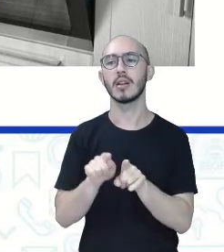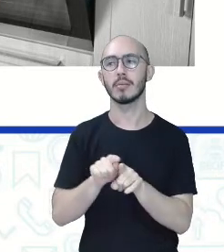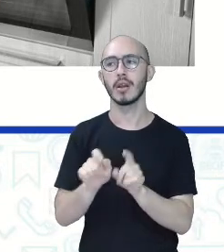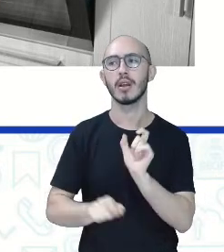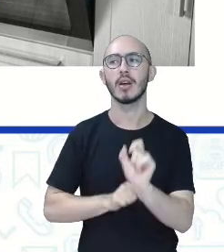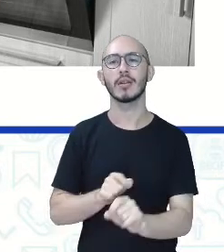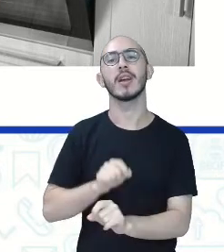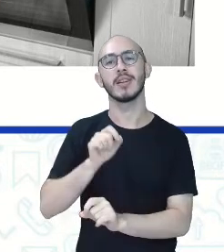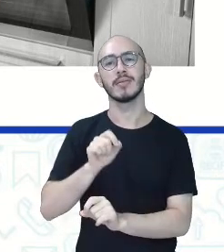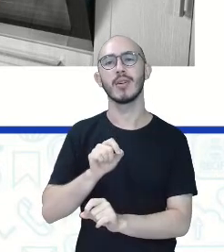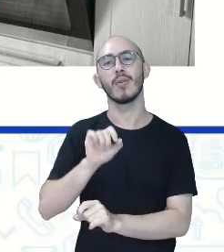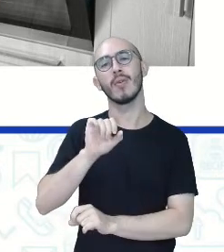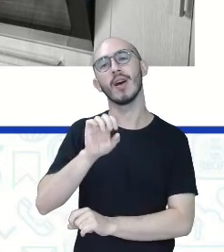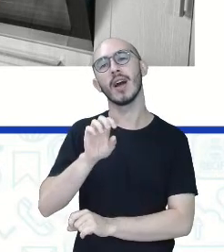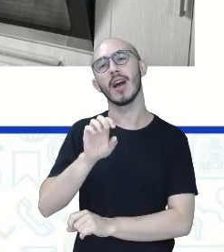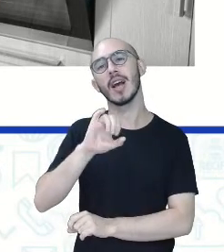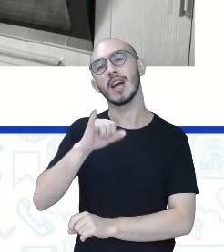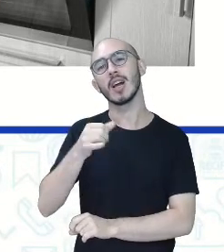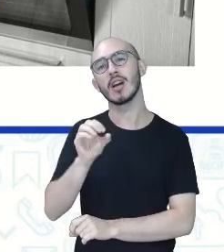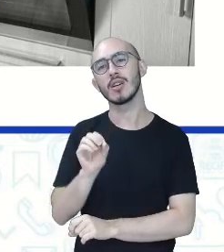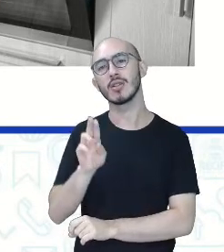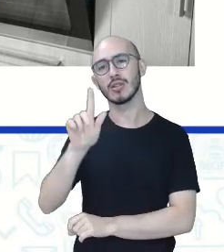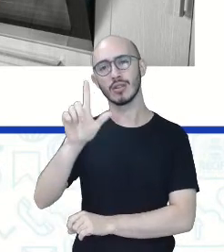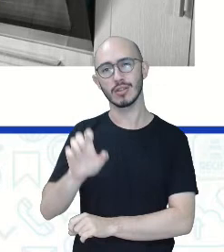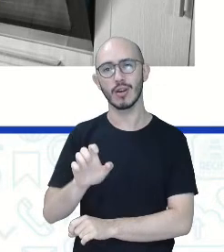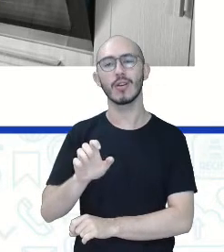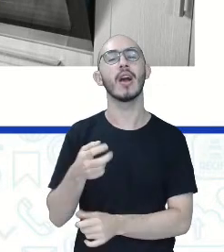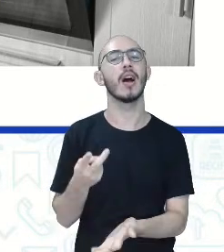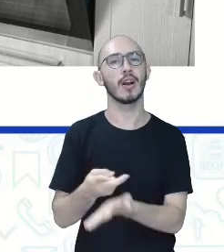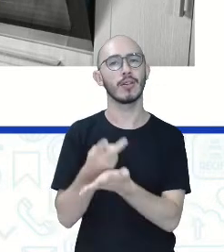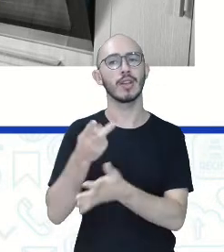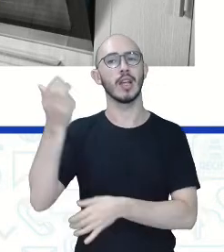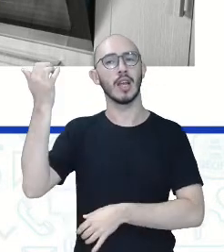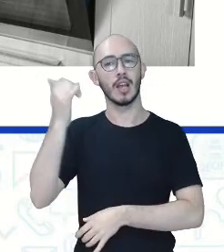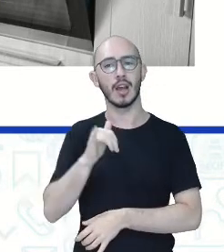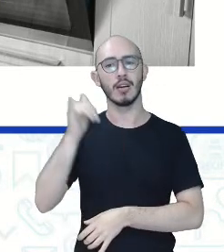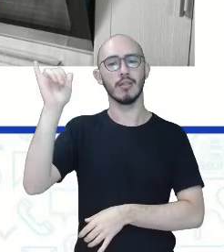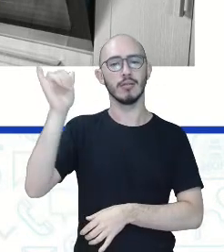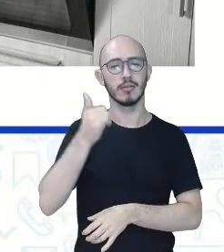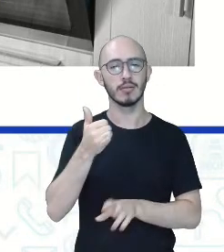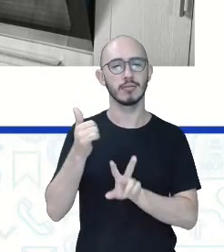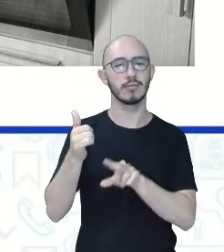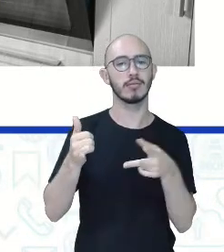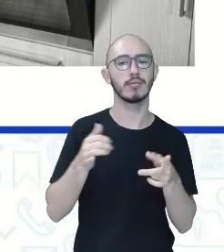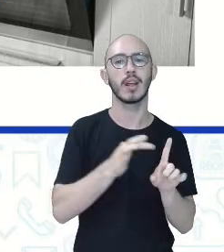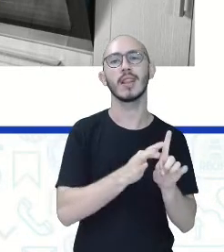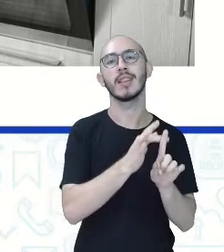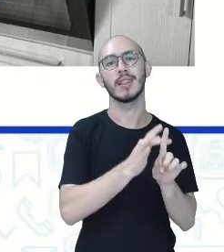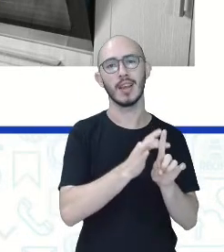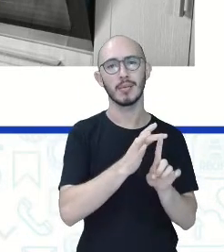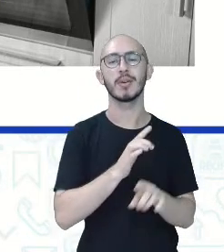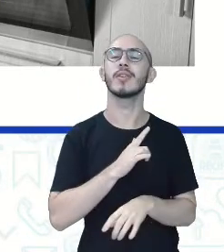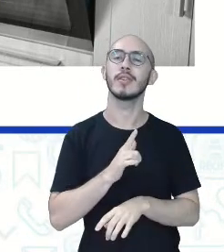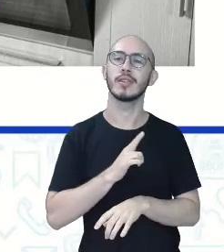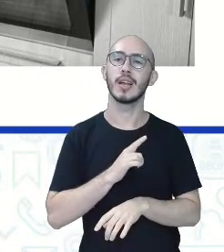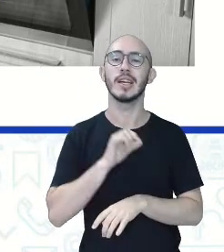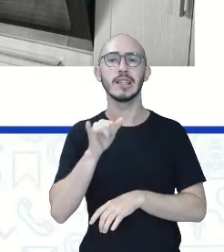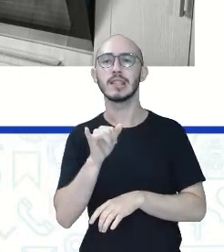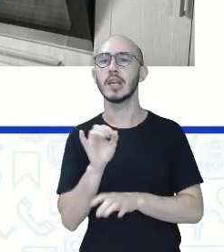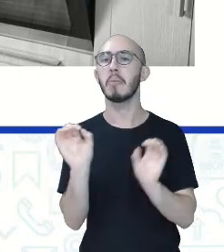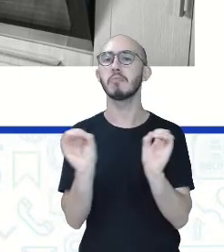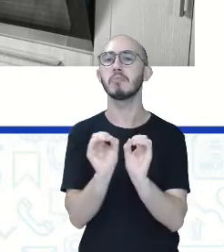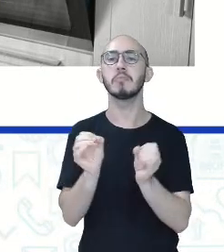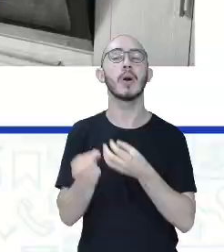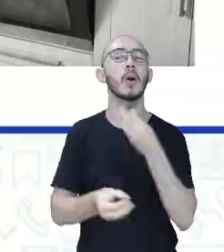efeito Joule neles, que é a transformação de energia elétrica em energia térmica. Então, se não tivesse essa transformação,